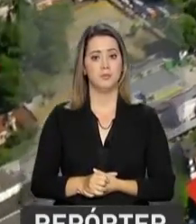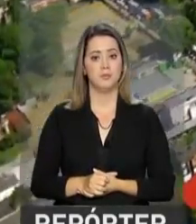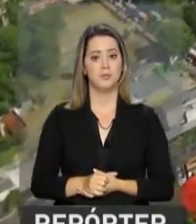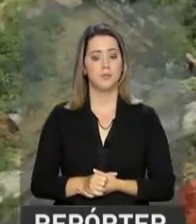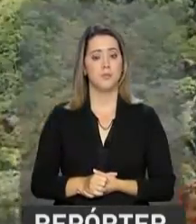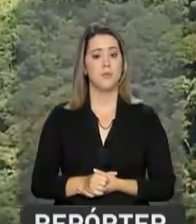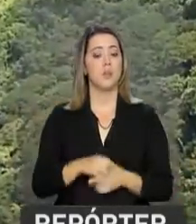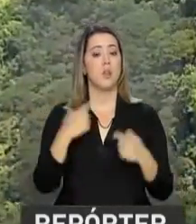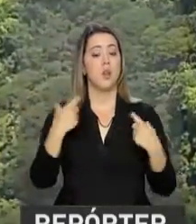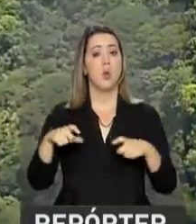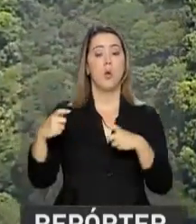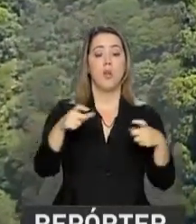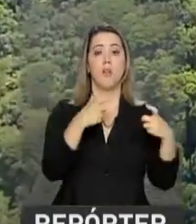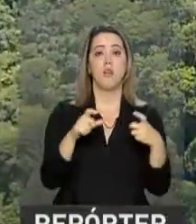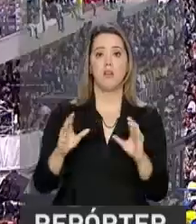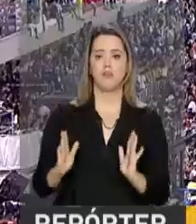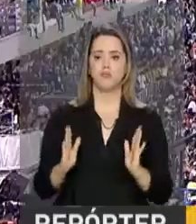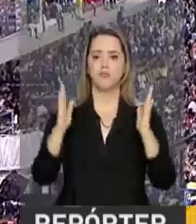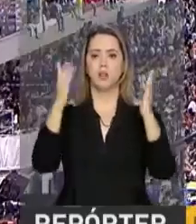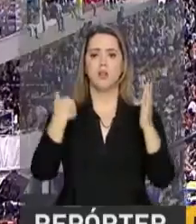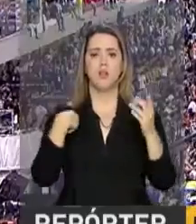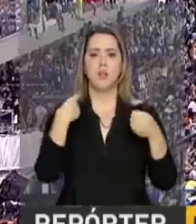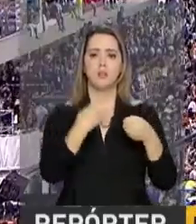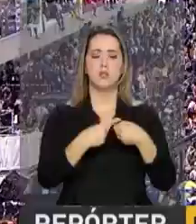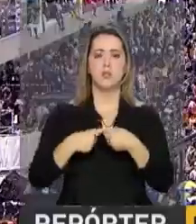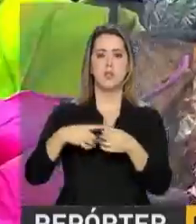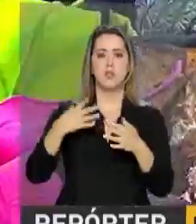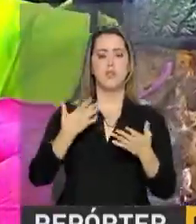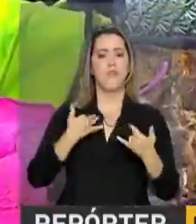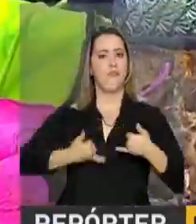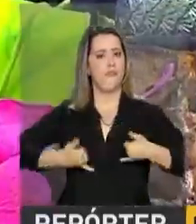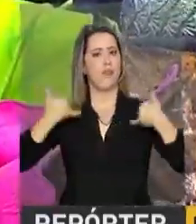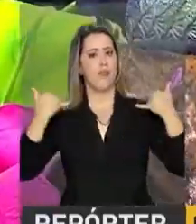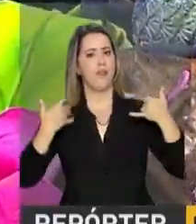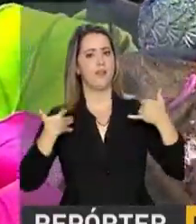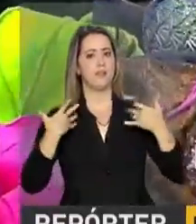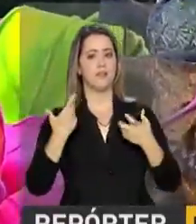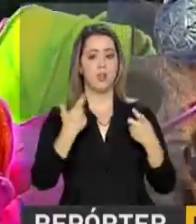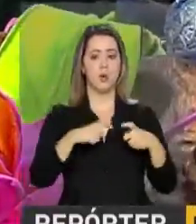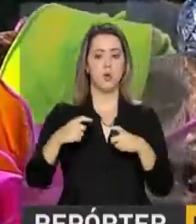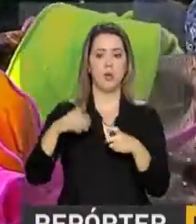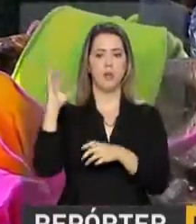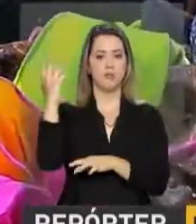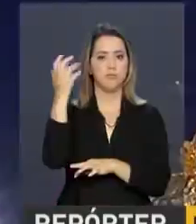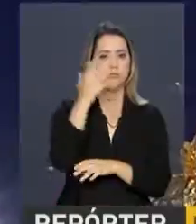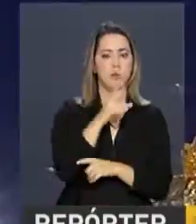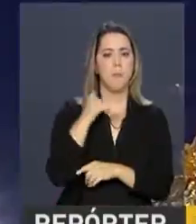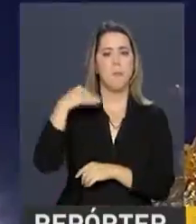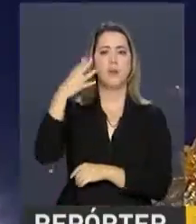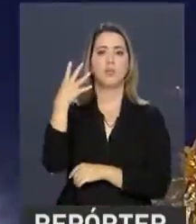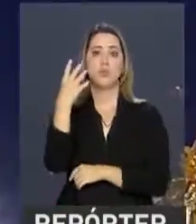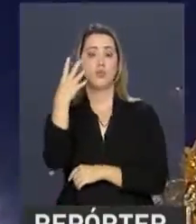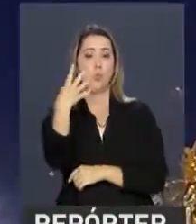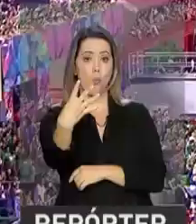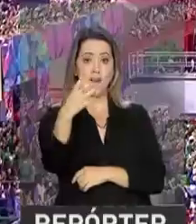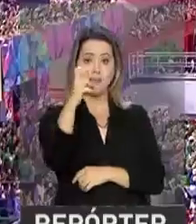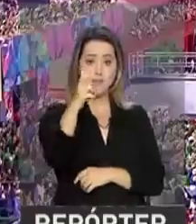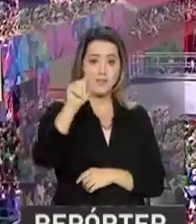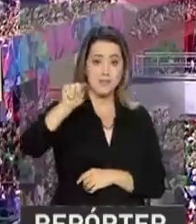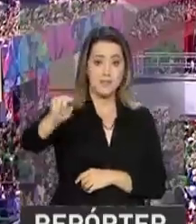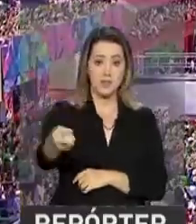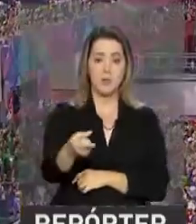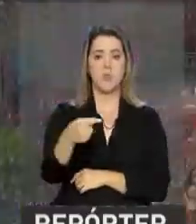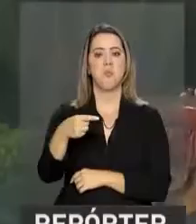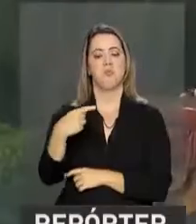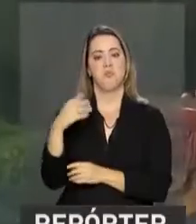prédios patrimônios naturais saberes e festas da população brasileira mais de 45 mil itens que fazem parte da nossa cultura